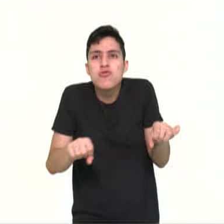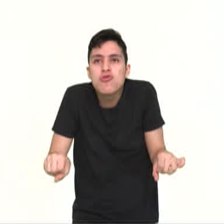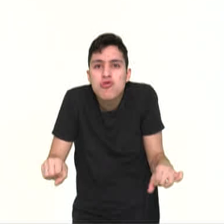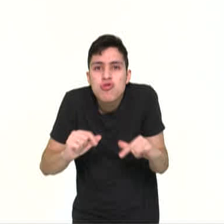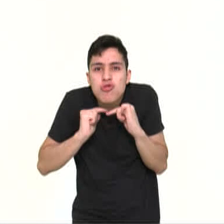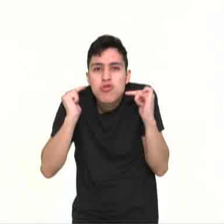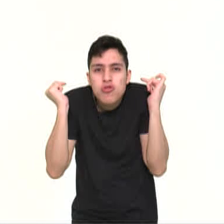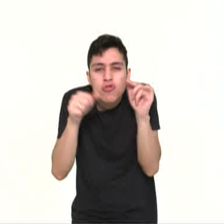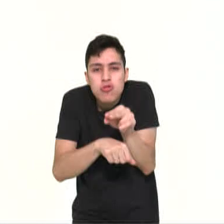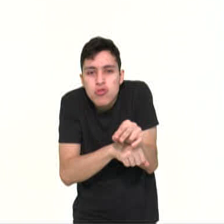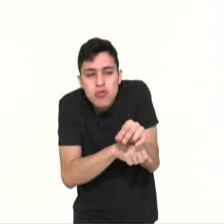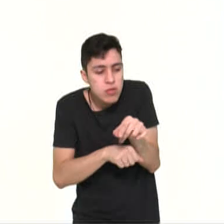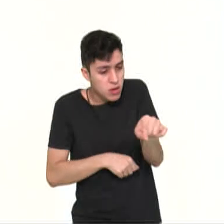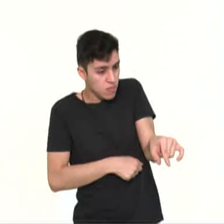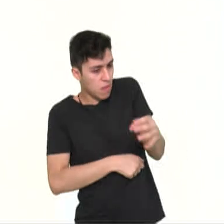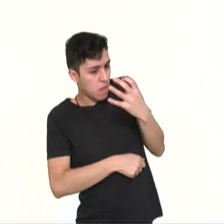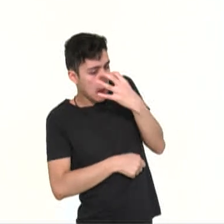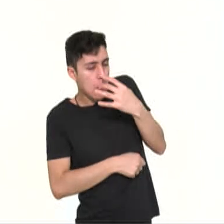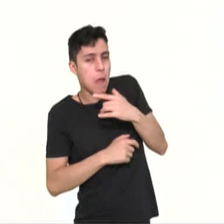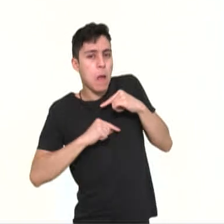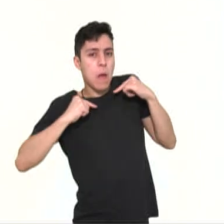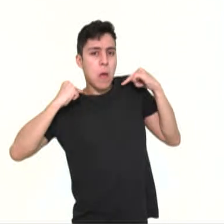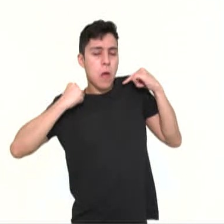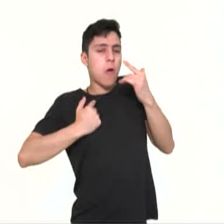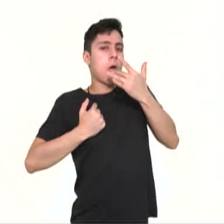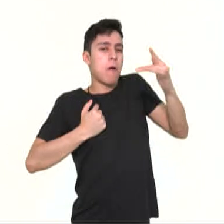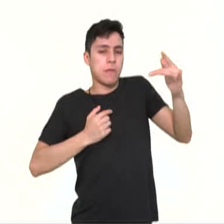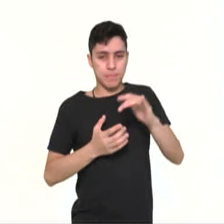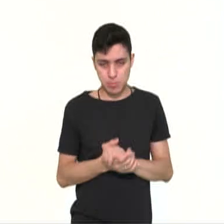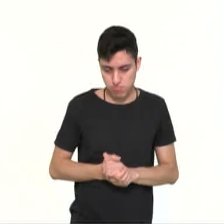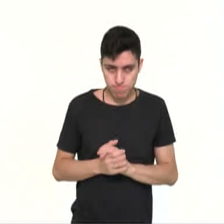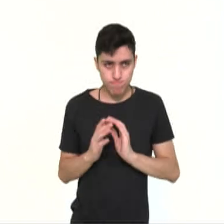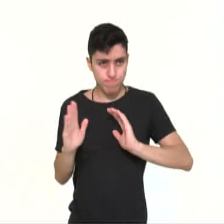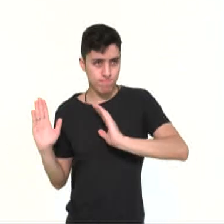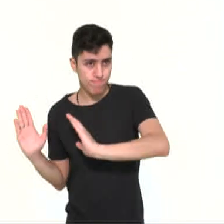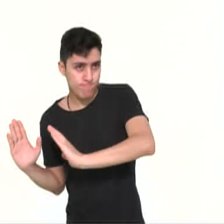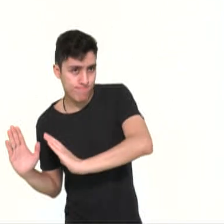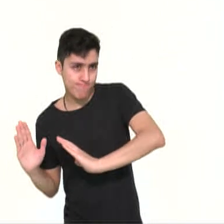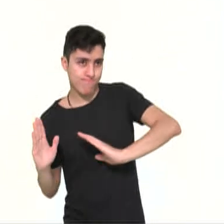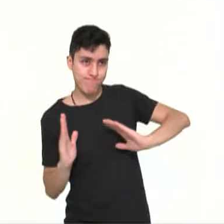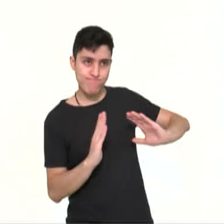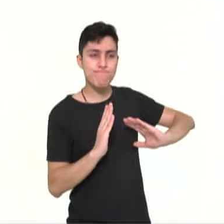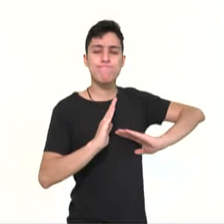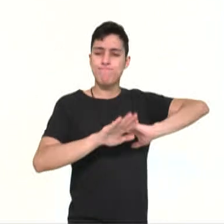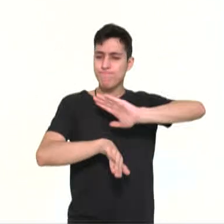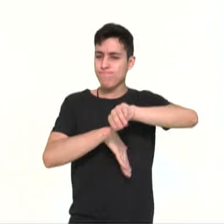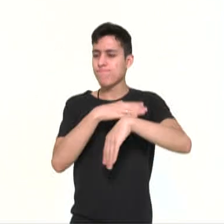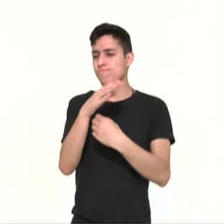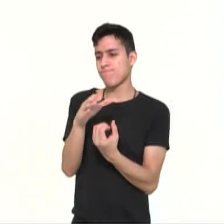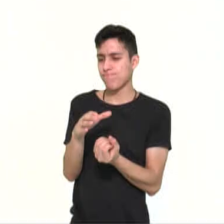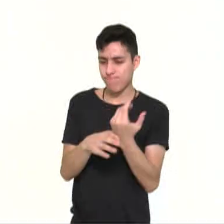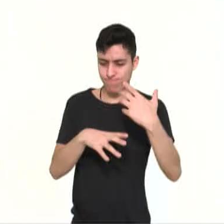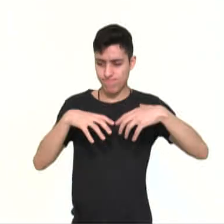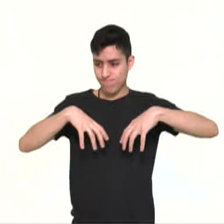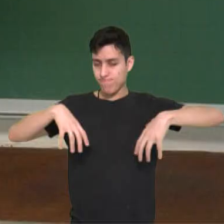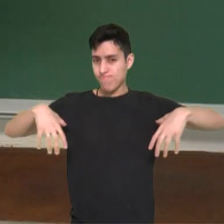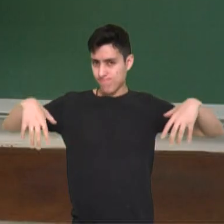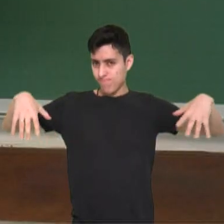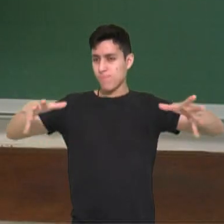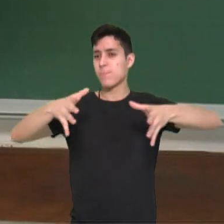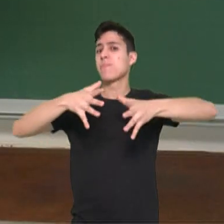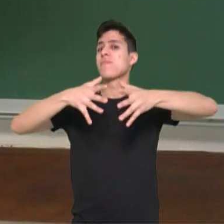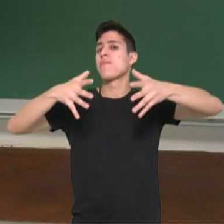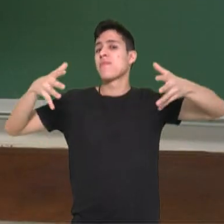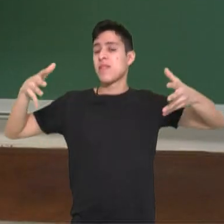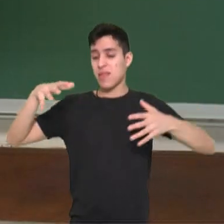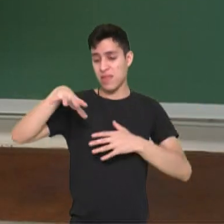vai ter ali, no século XII, com a desertificação do Sahel e o surgimento de novas zonas auríferas, ou seja, outras